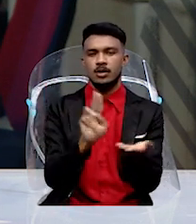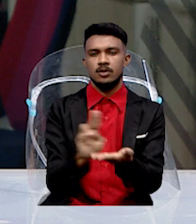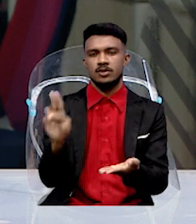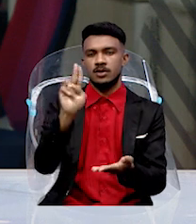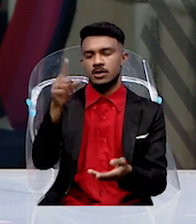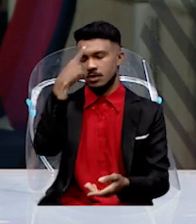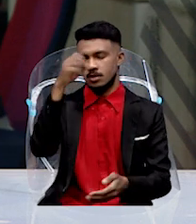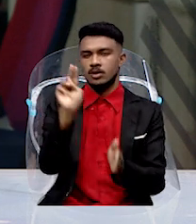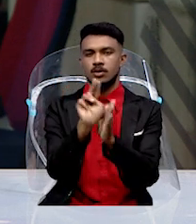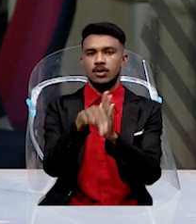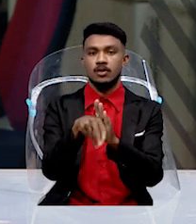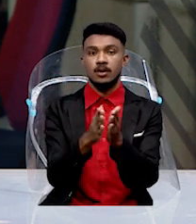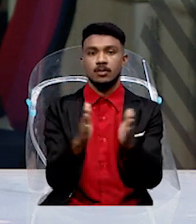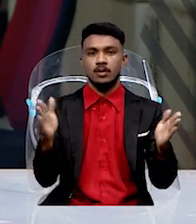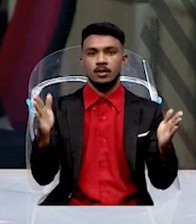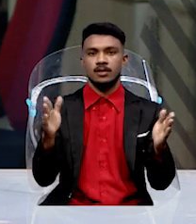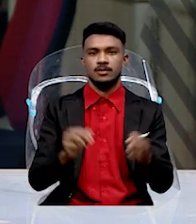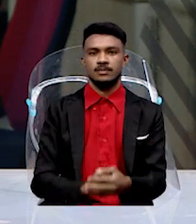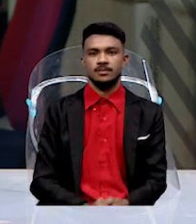no Botleo.